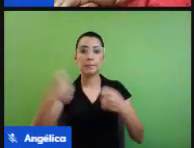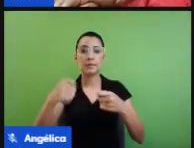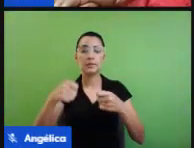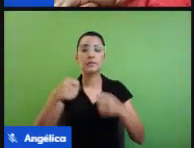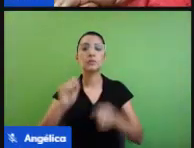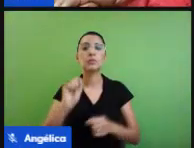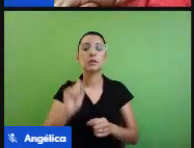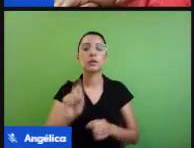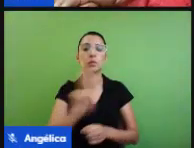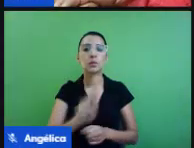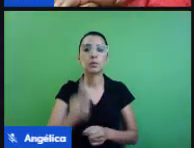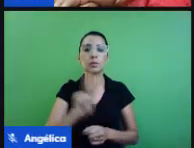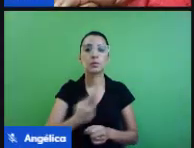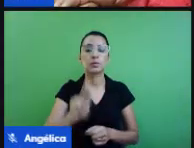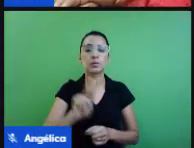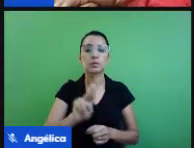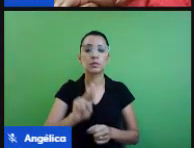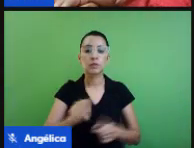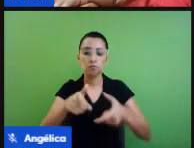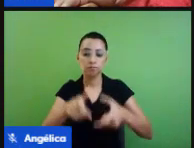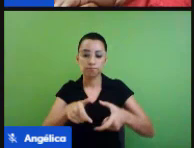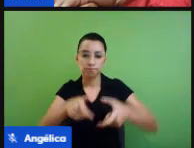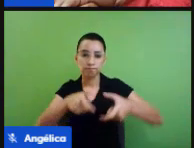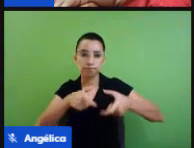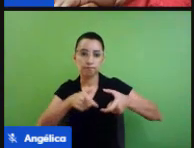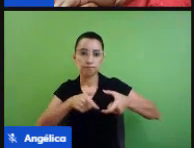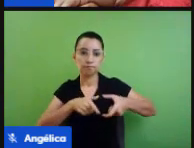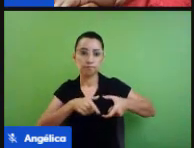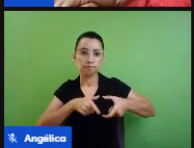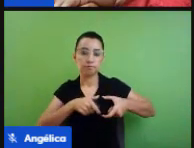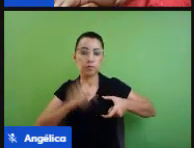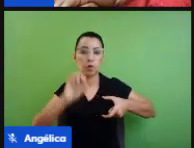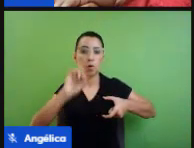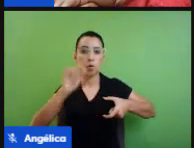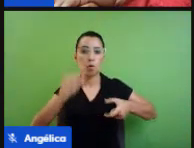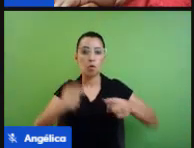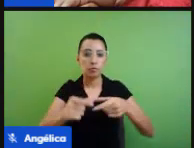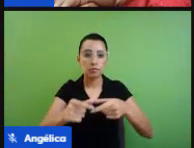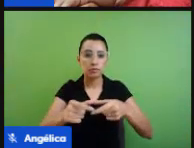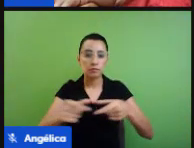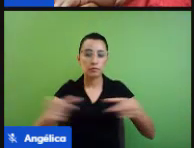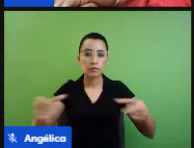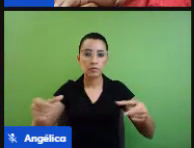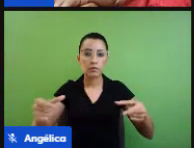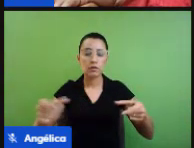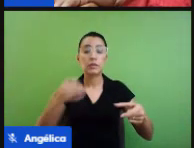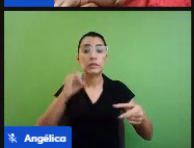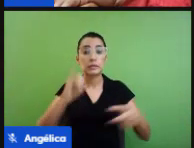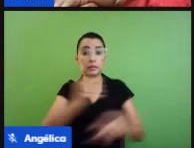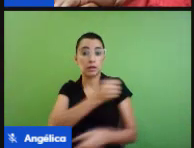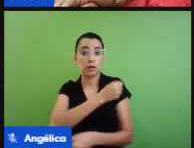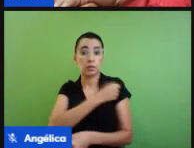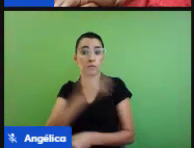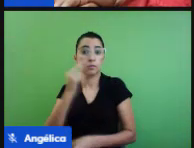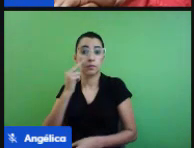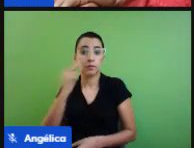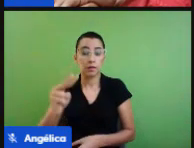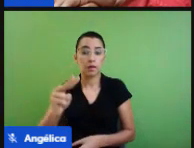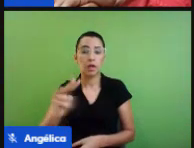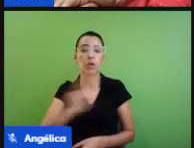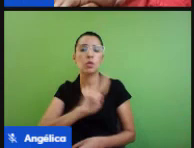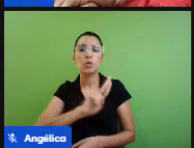fichas. Ao identificar o seu nome e observá-lo escrito em diferentes locais e materiais, a